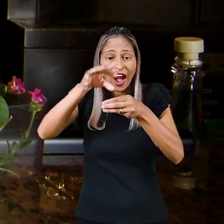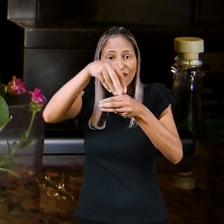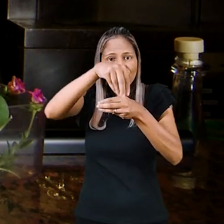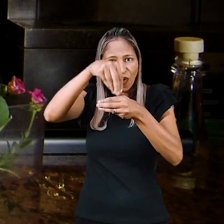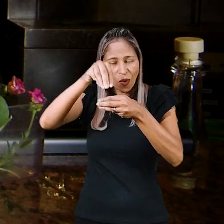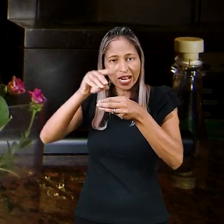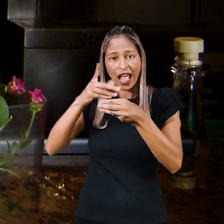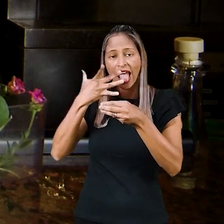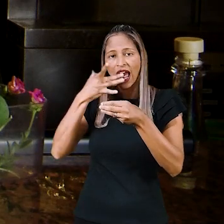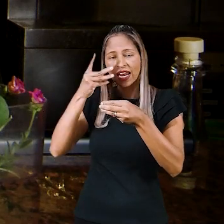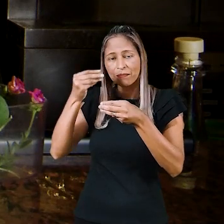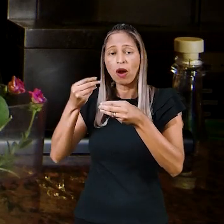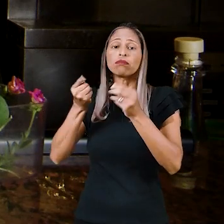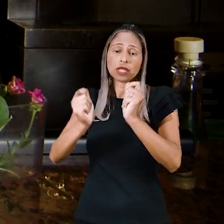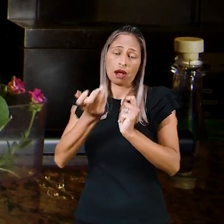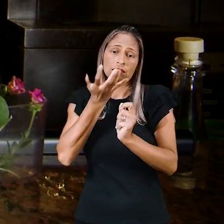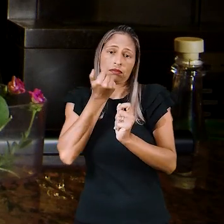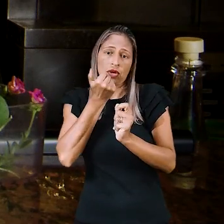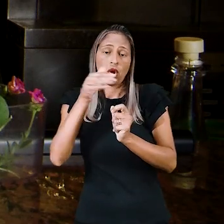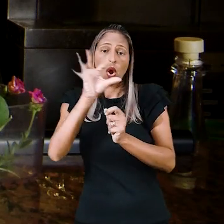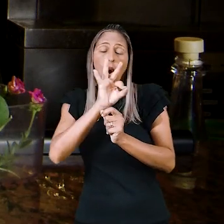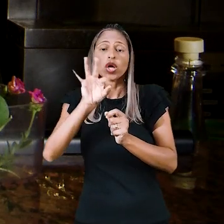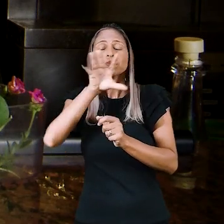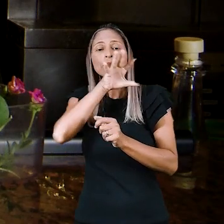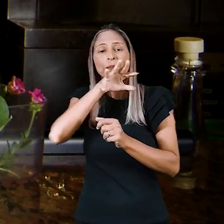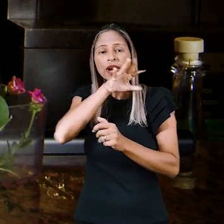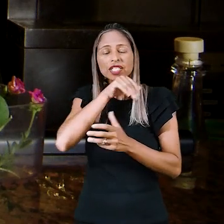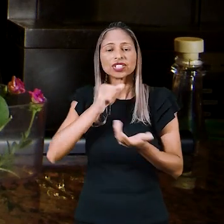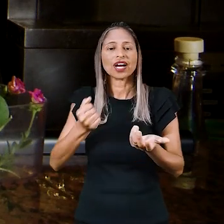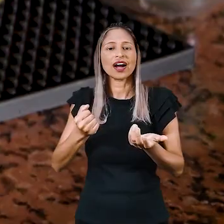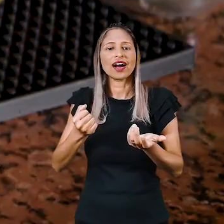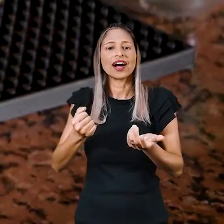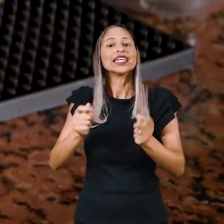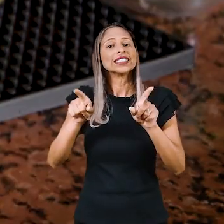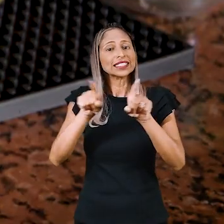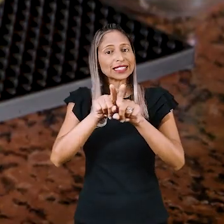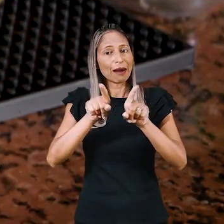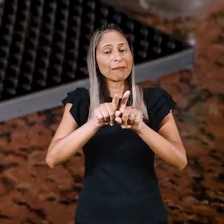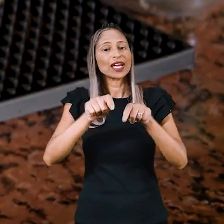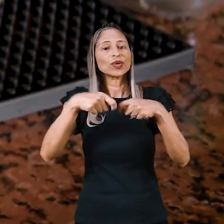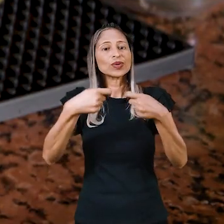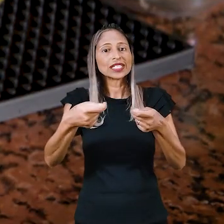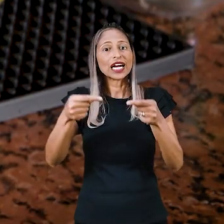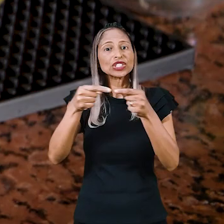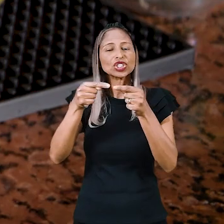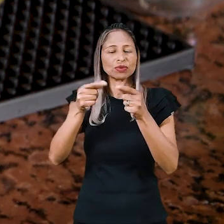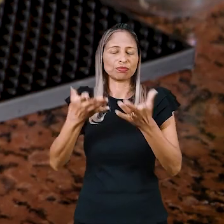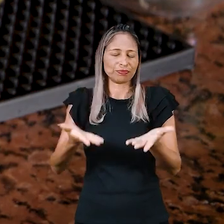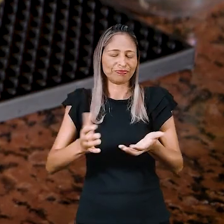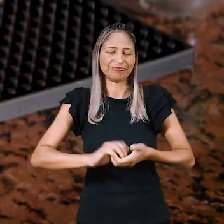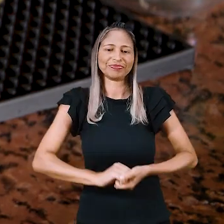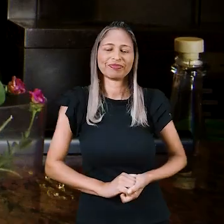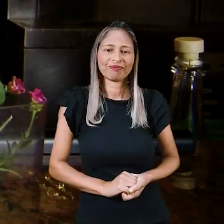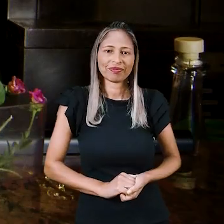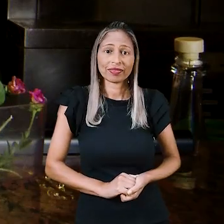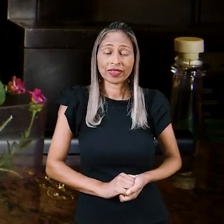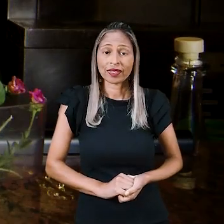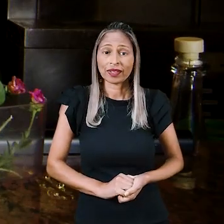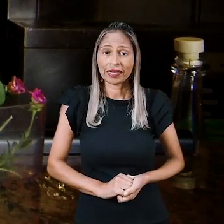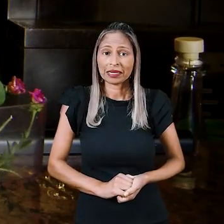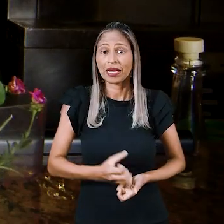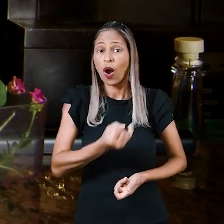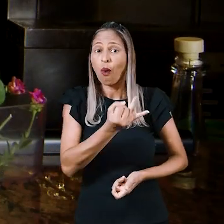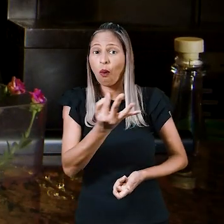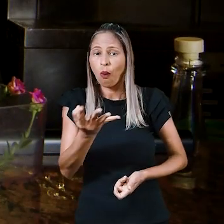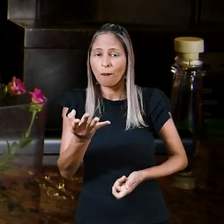As folhas de limoeiro são comestíveis, são ótimas para chá e servem também para a gente fazer esse tipo de infusão. Então eu